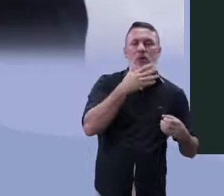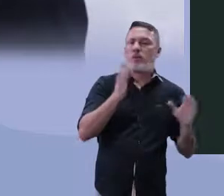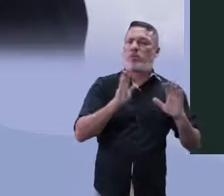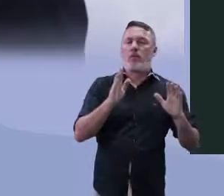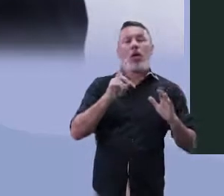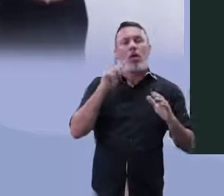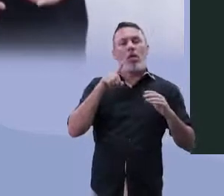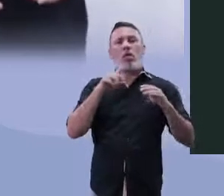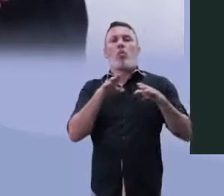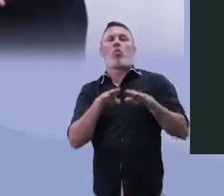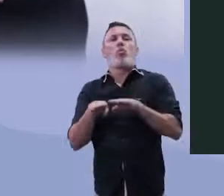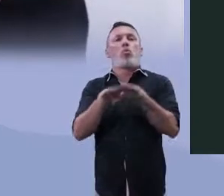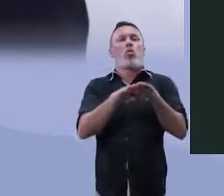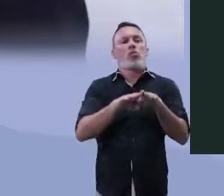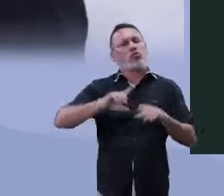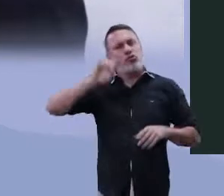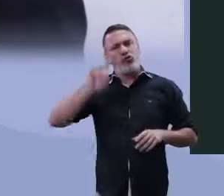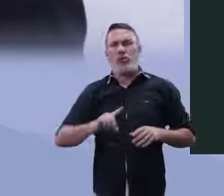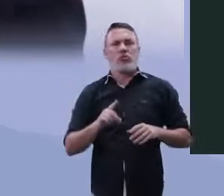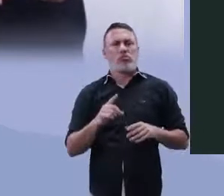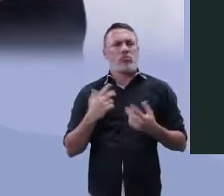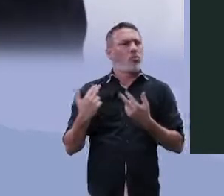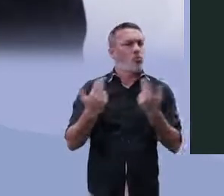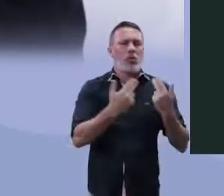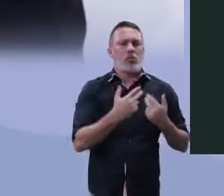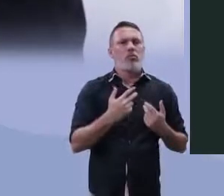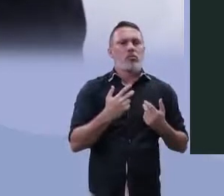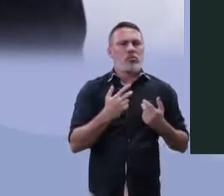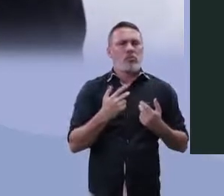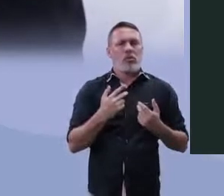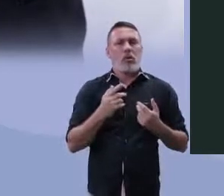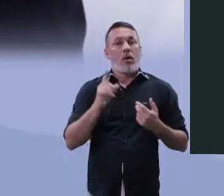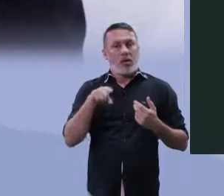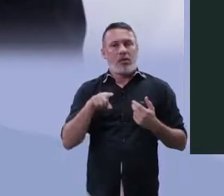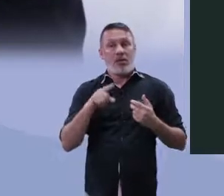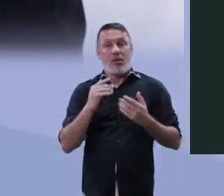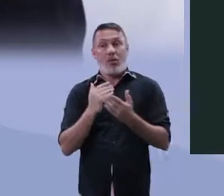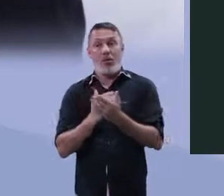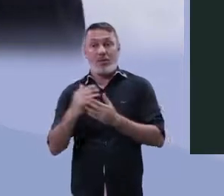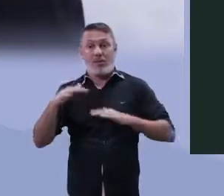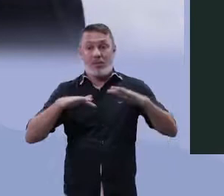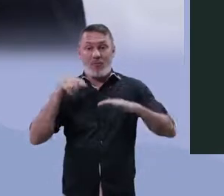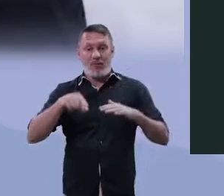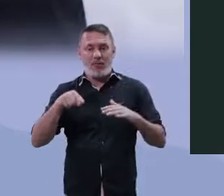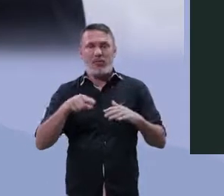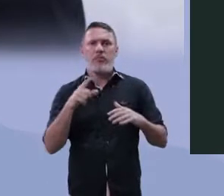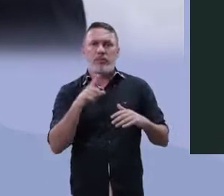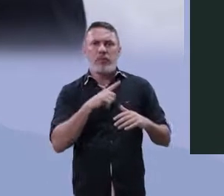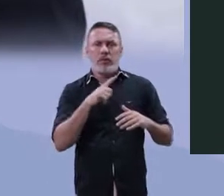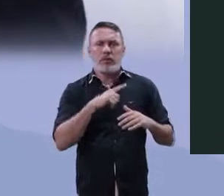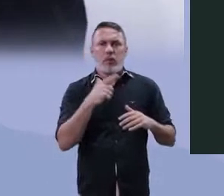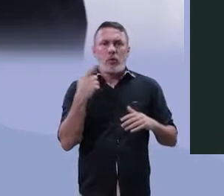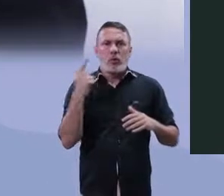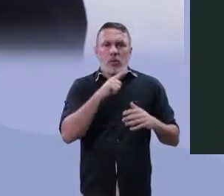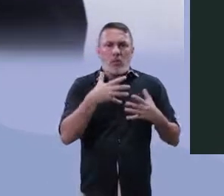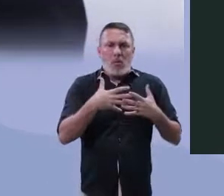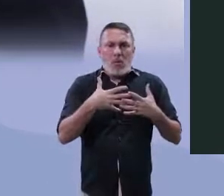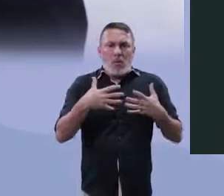busca por uma igualdade, né, em todos os sentidos. E aí, o que acontece? Esse movimento ele ganha